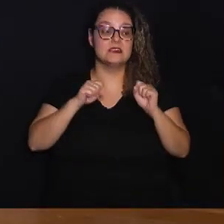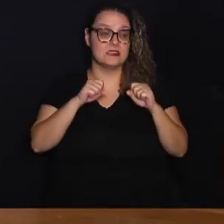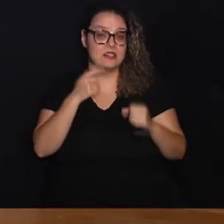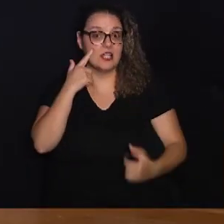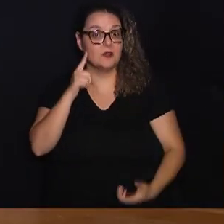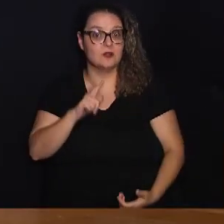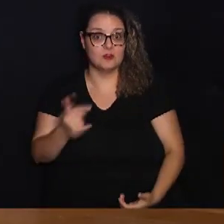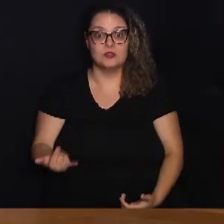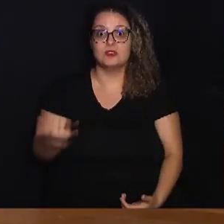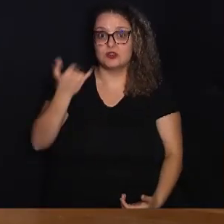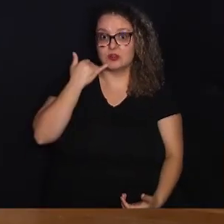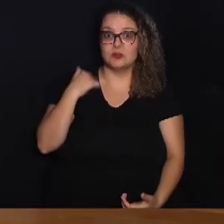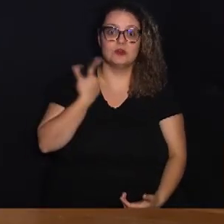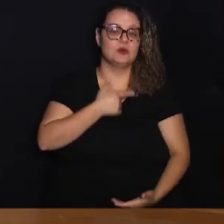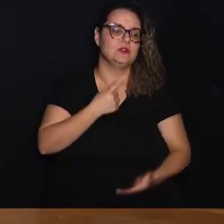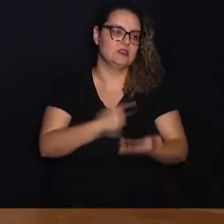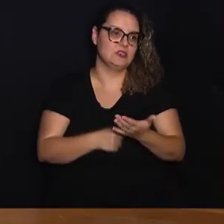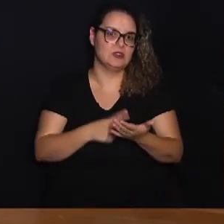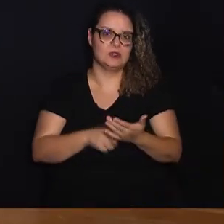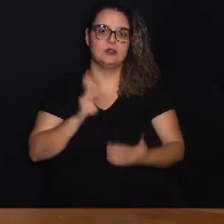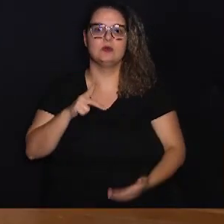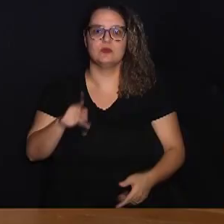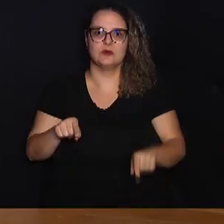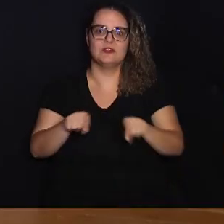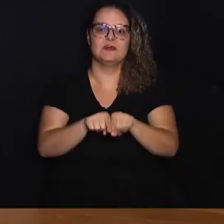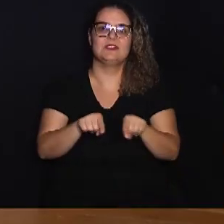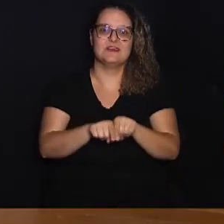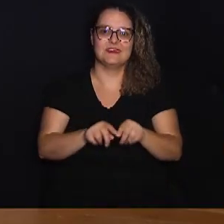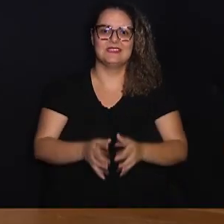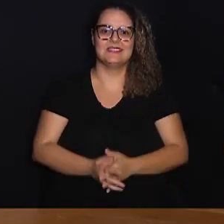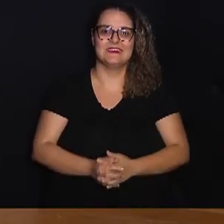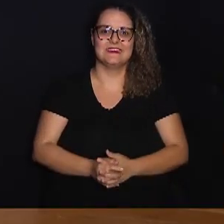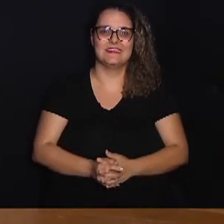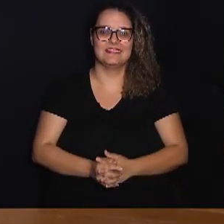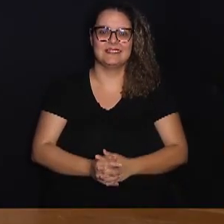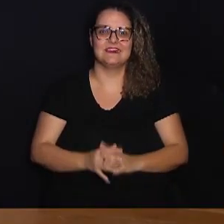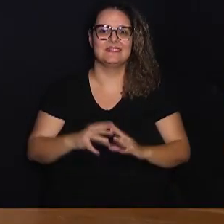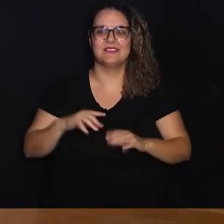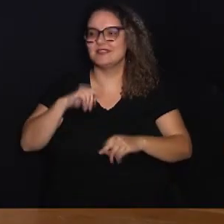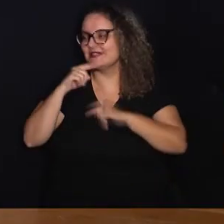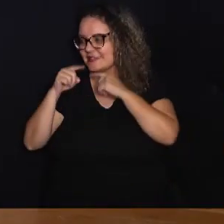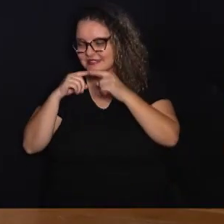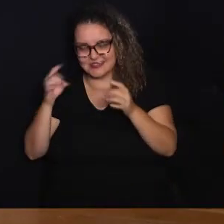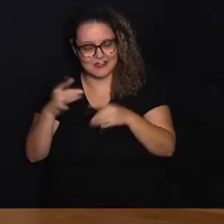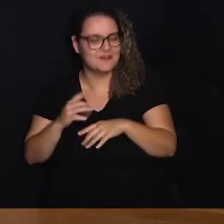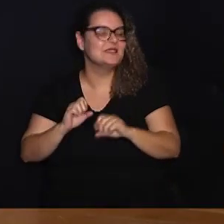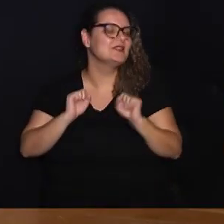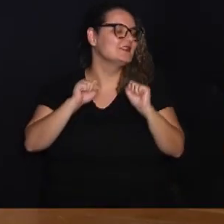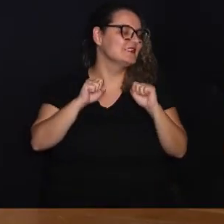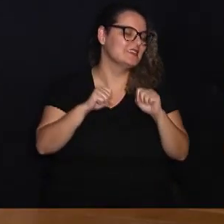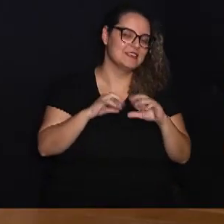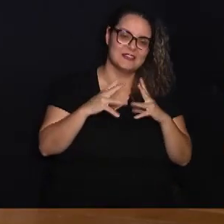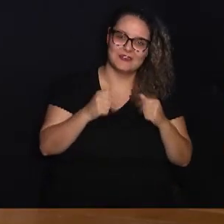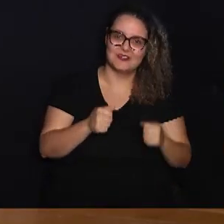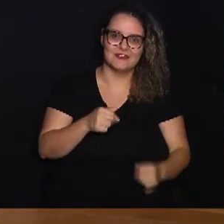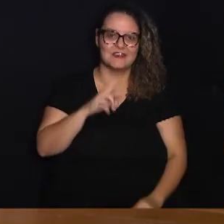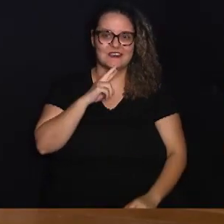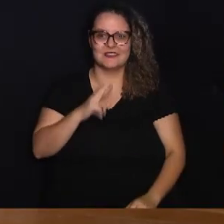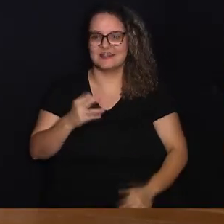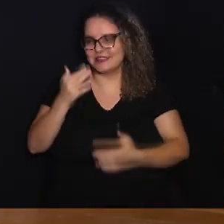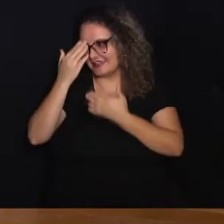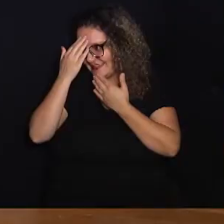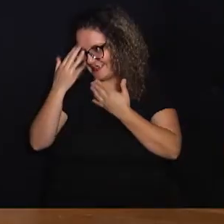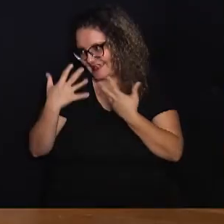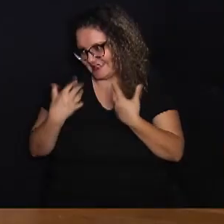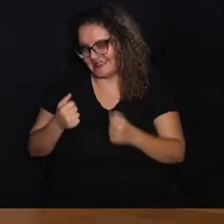só ligar, a gente agenda com a professora também. Tira todas as dúvidas. Tudo. Muito obrigada por